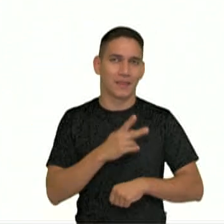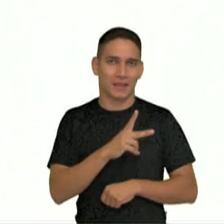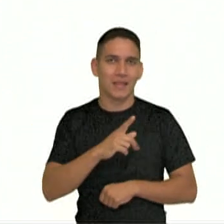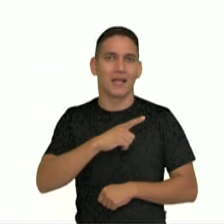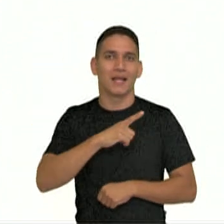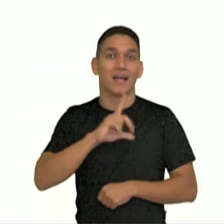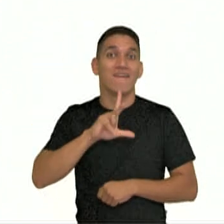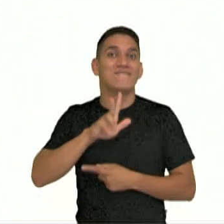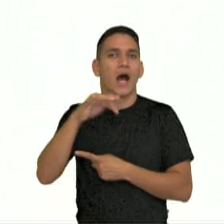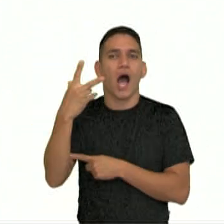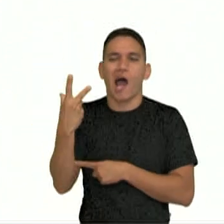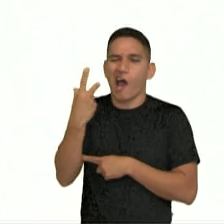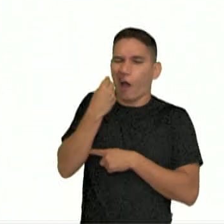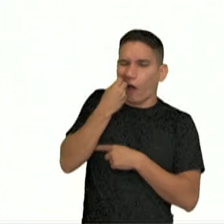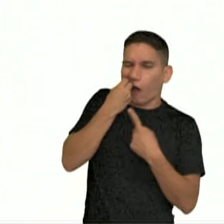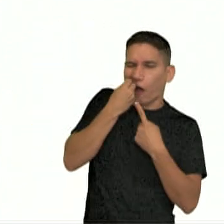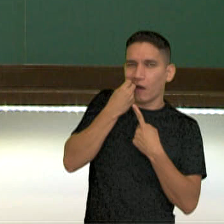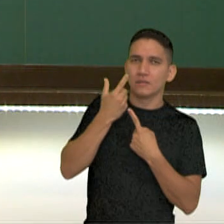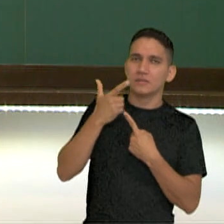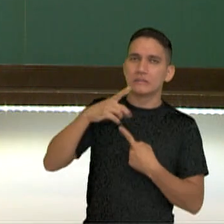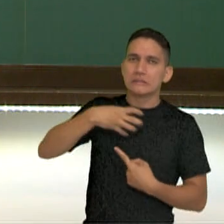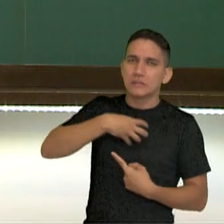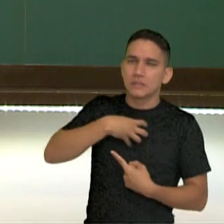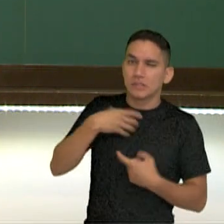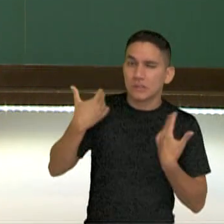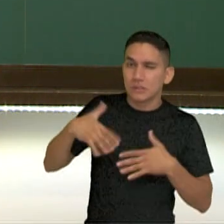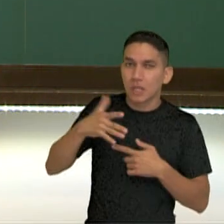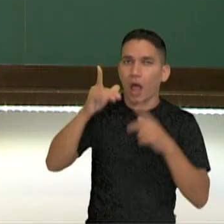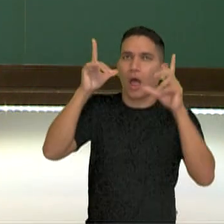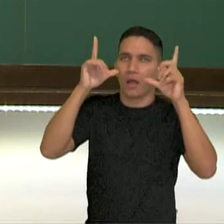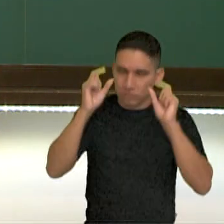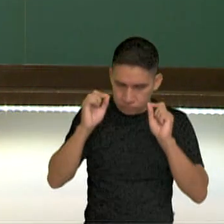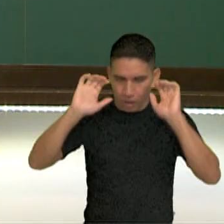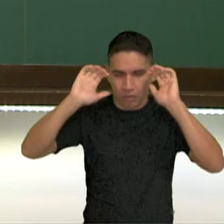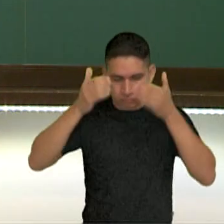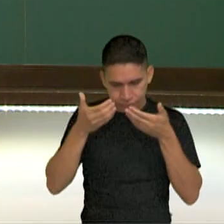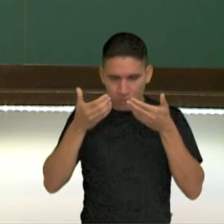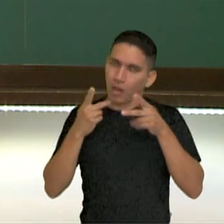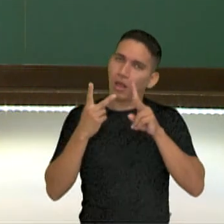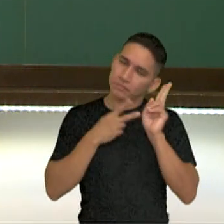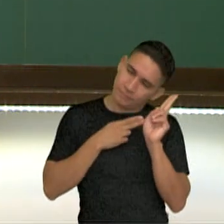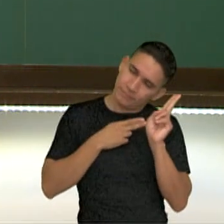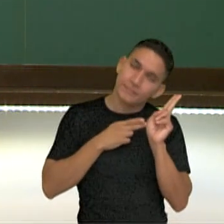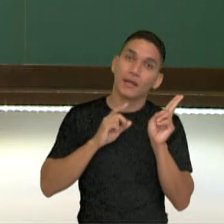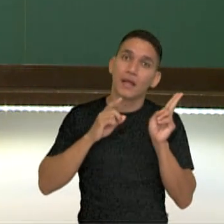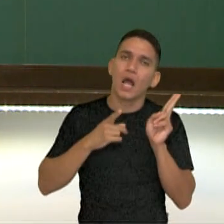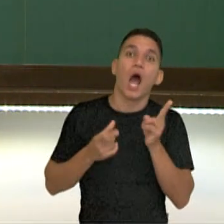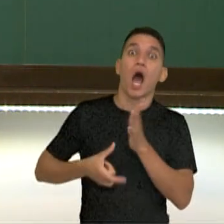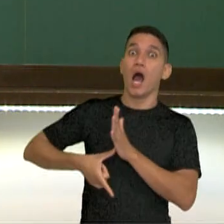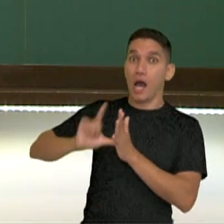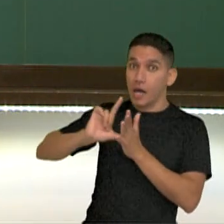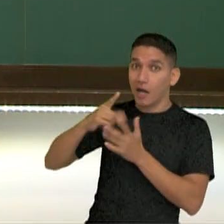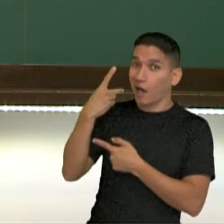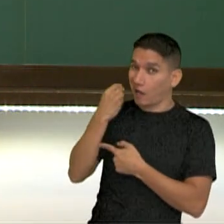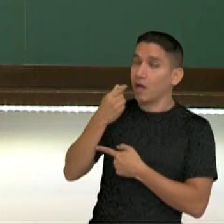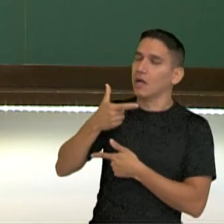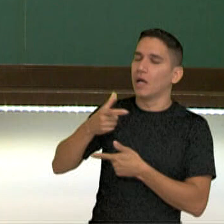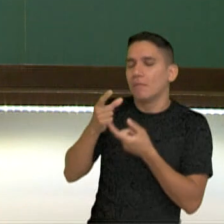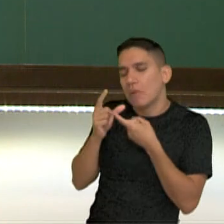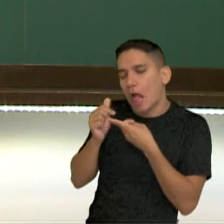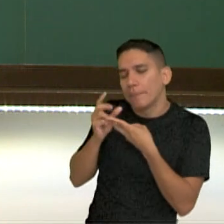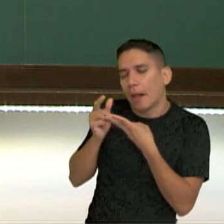a injeção, né, ali, ele iria dormir. Então, ele contou o dinheiro para ver se na hora que ele